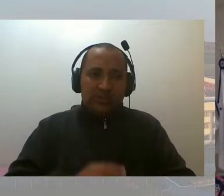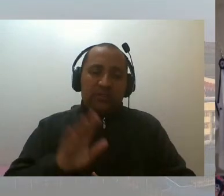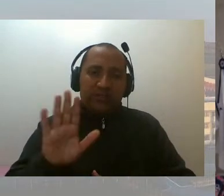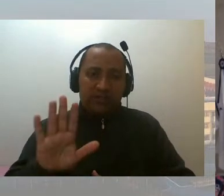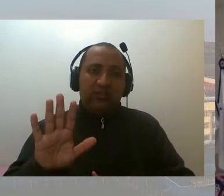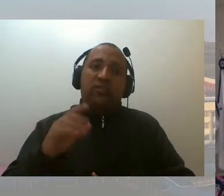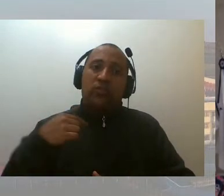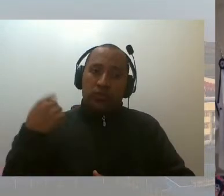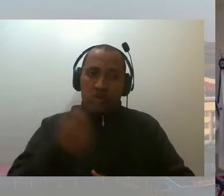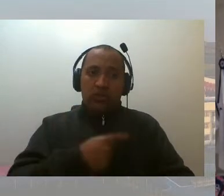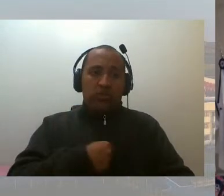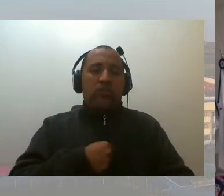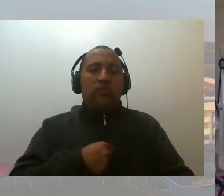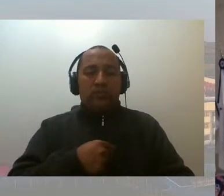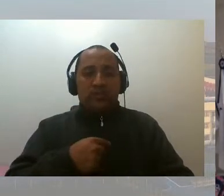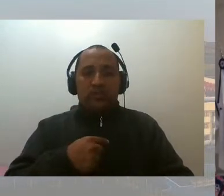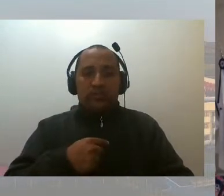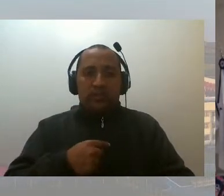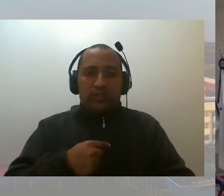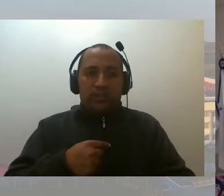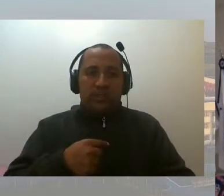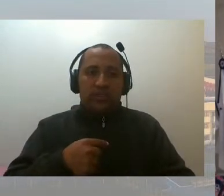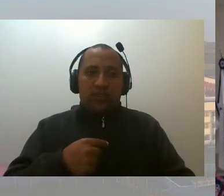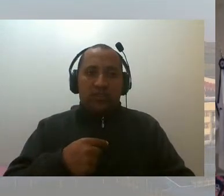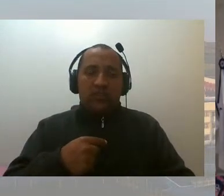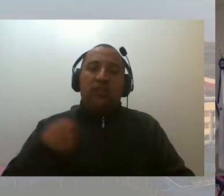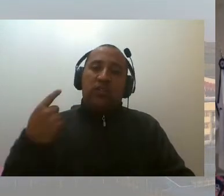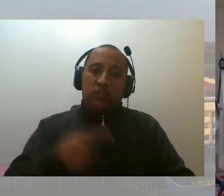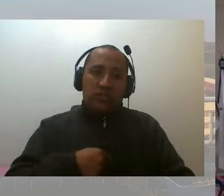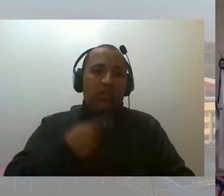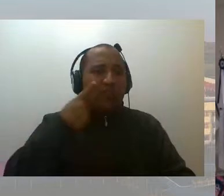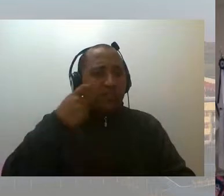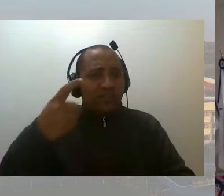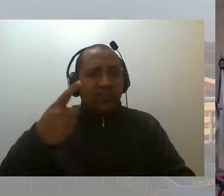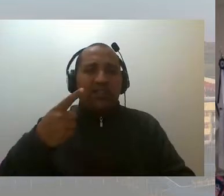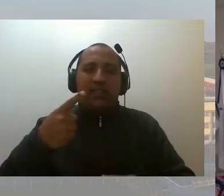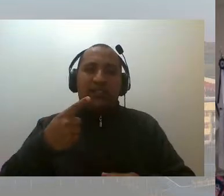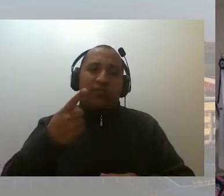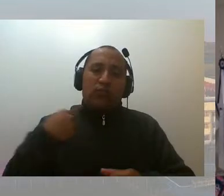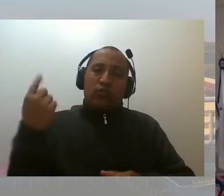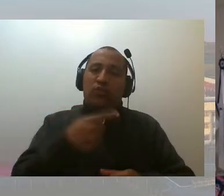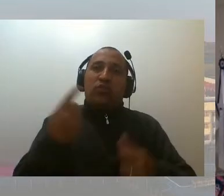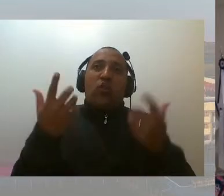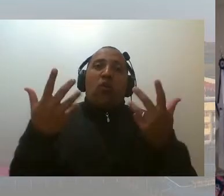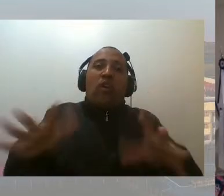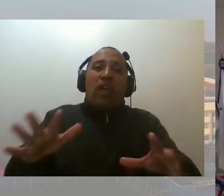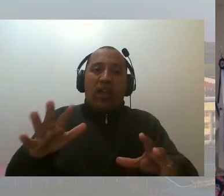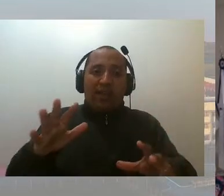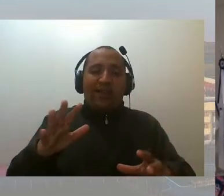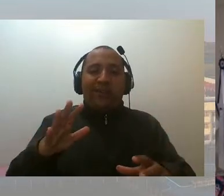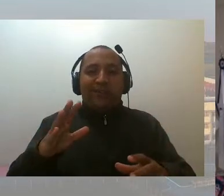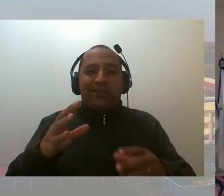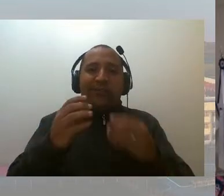em nenhum momento era de interesse nosso causar isso